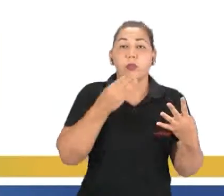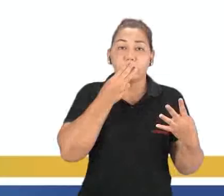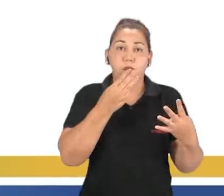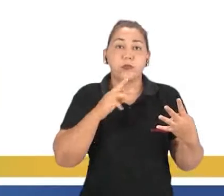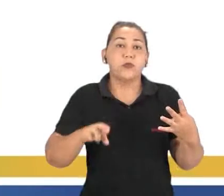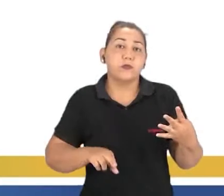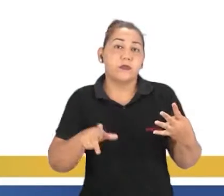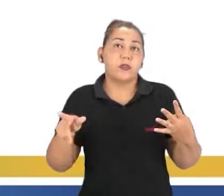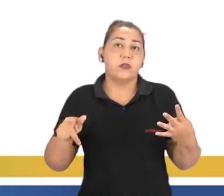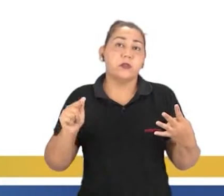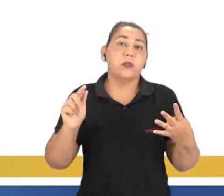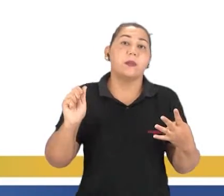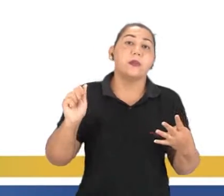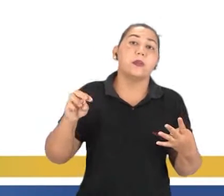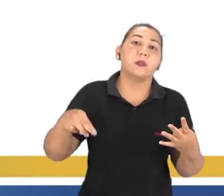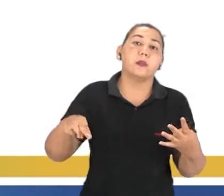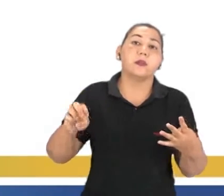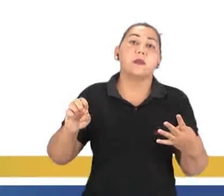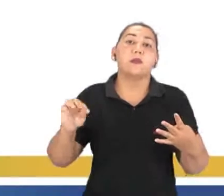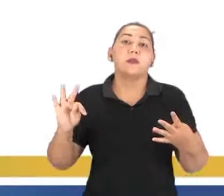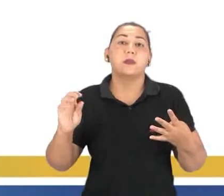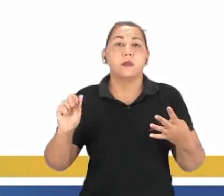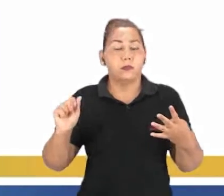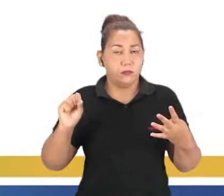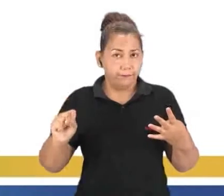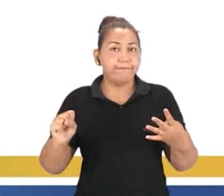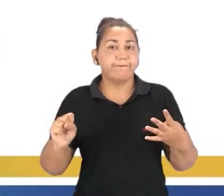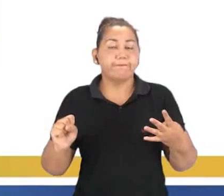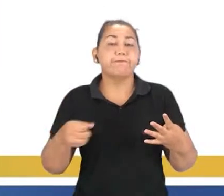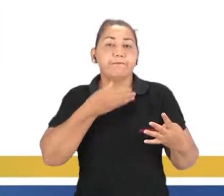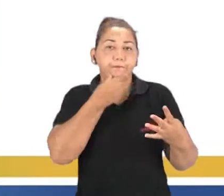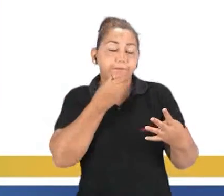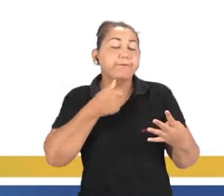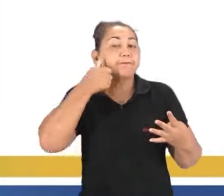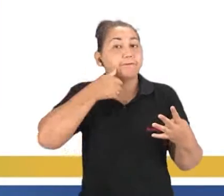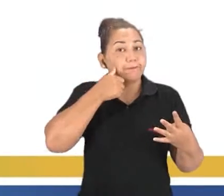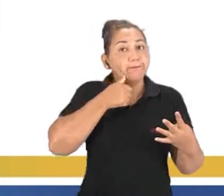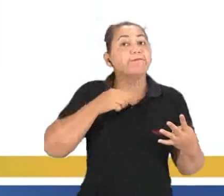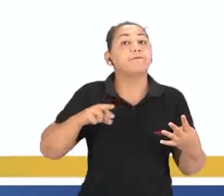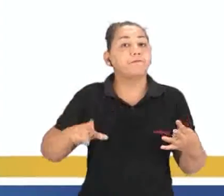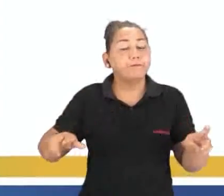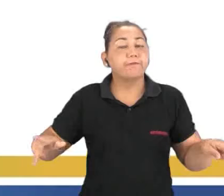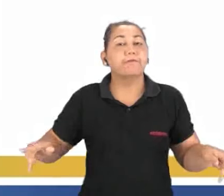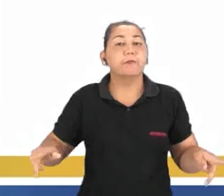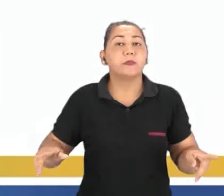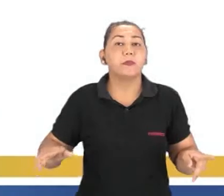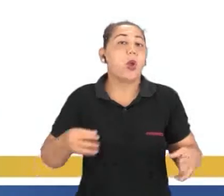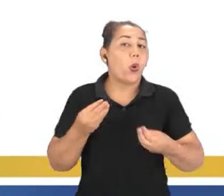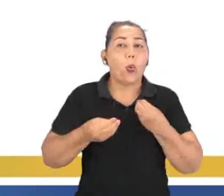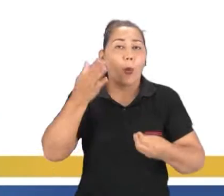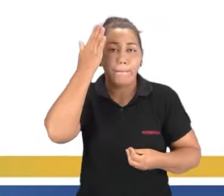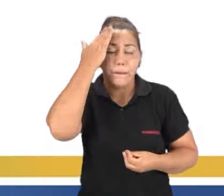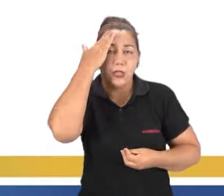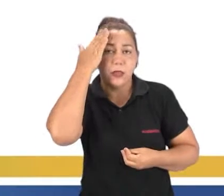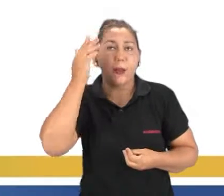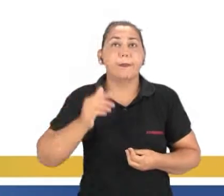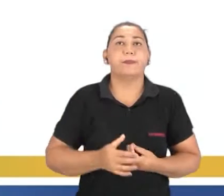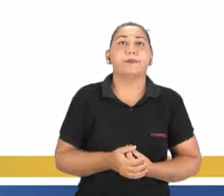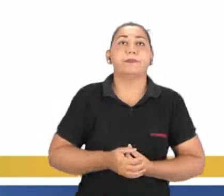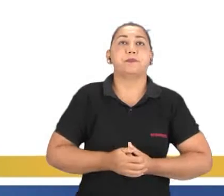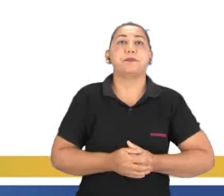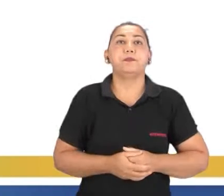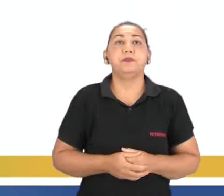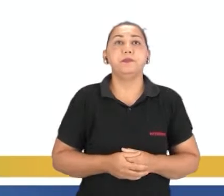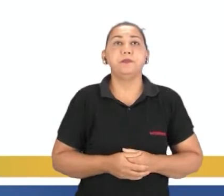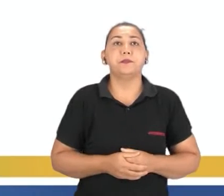gametas femininos e 4 tipos diferentes de gametas masculinos, tá? Como é que a gente sabe quais gametas vão ser formados